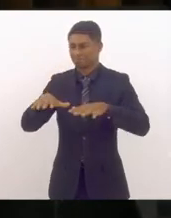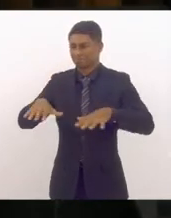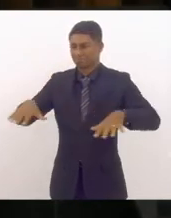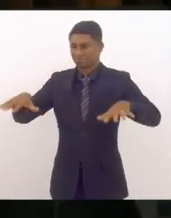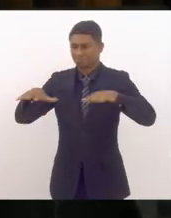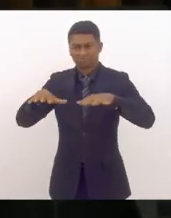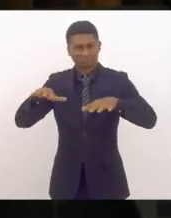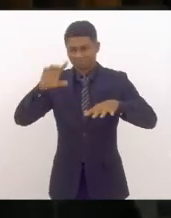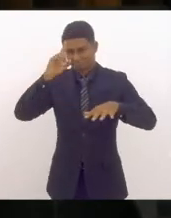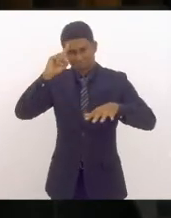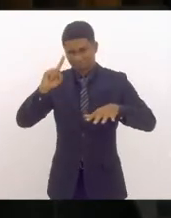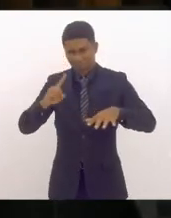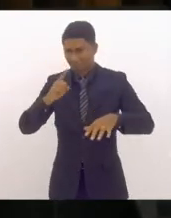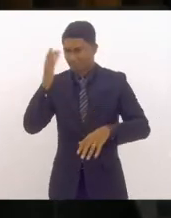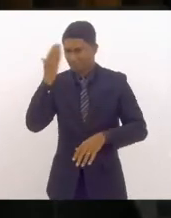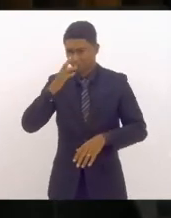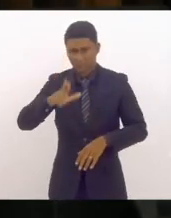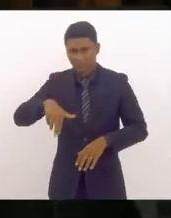ninguém viu.